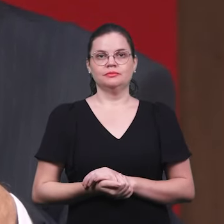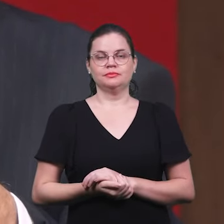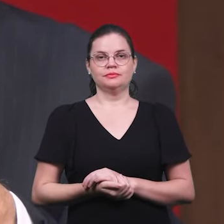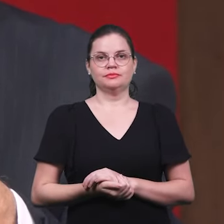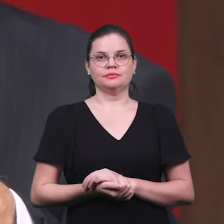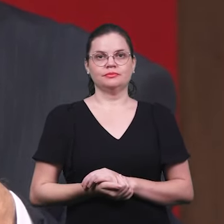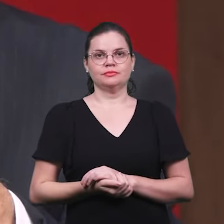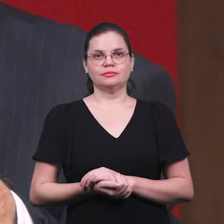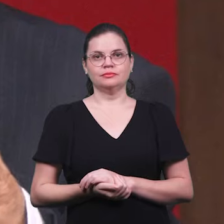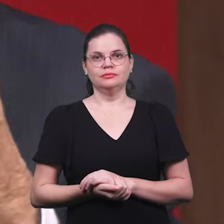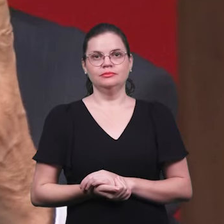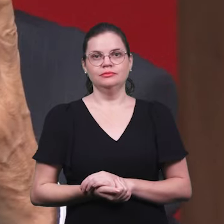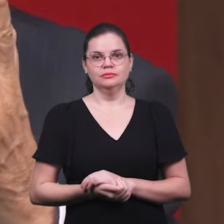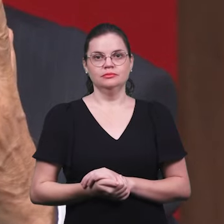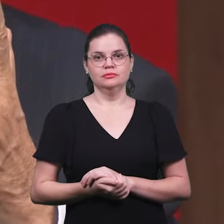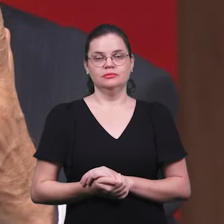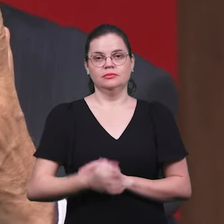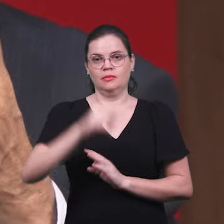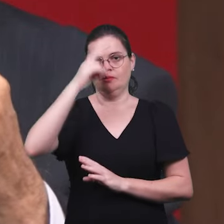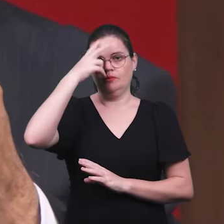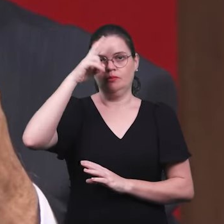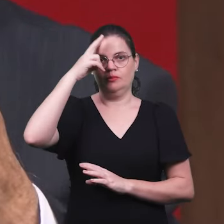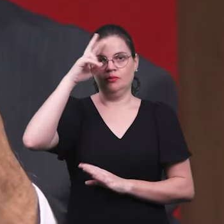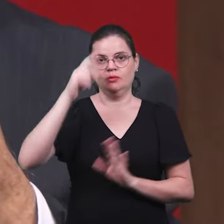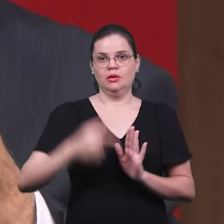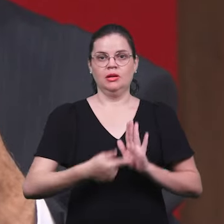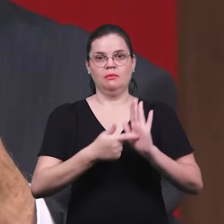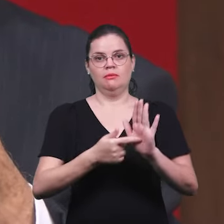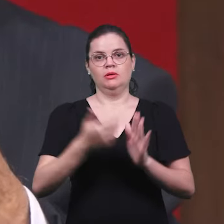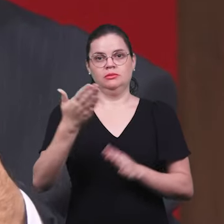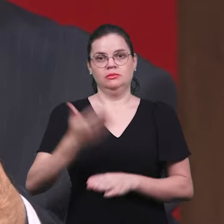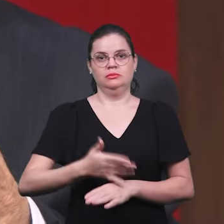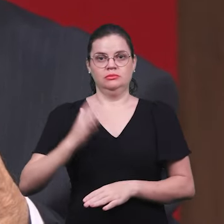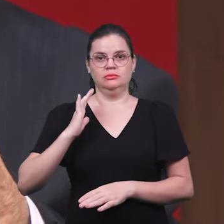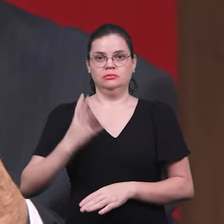ele teve uma visão.